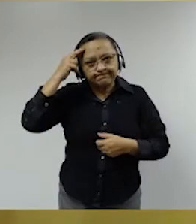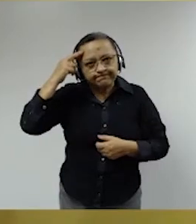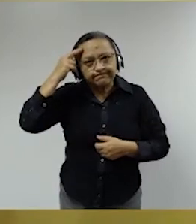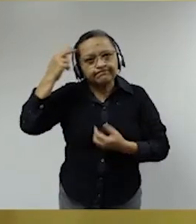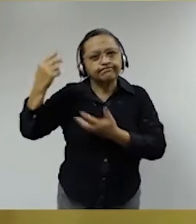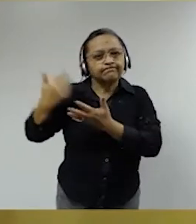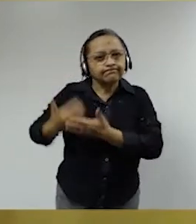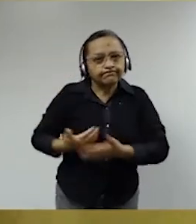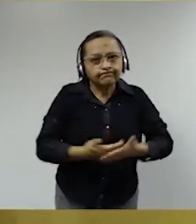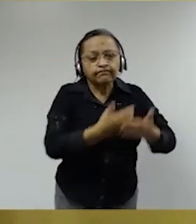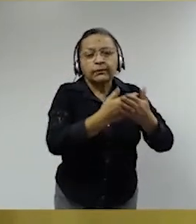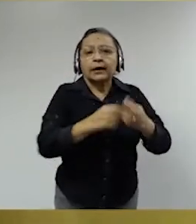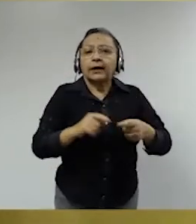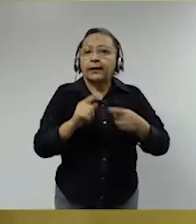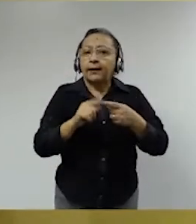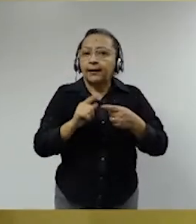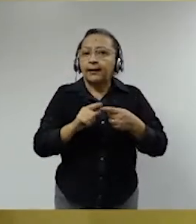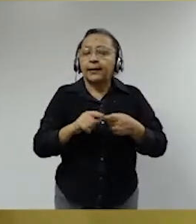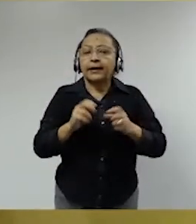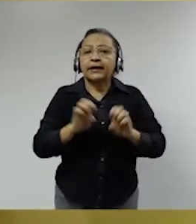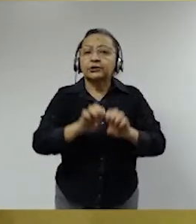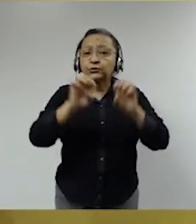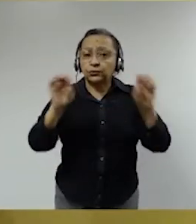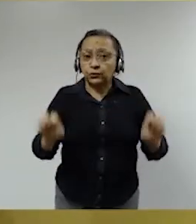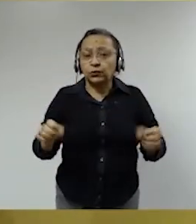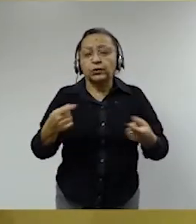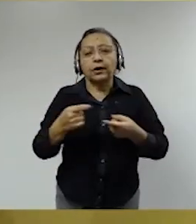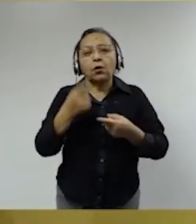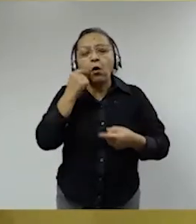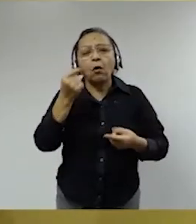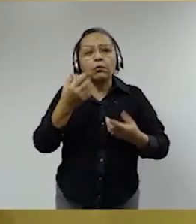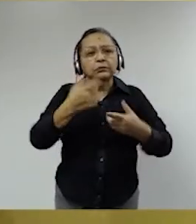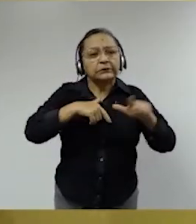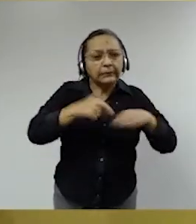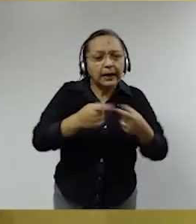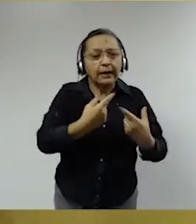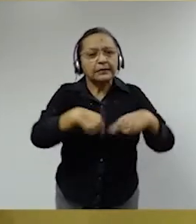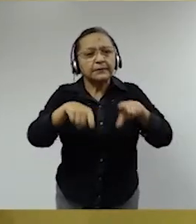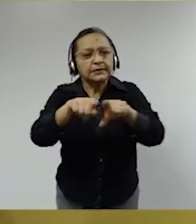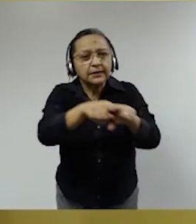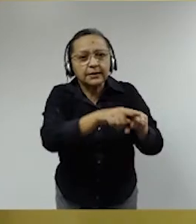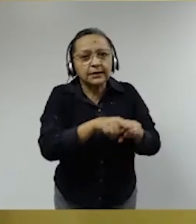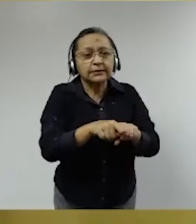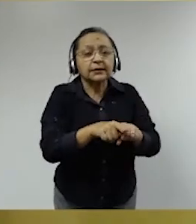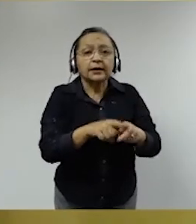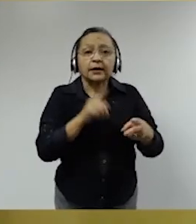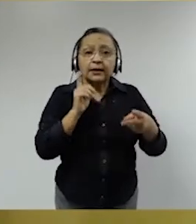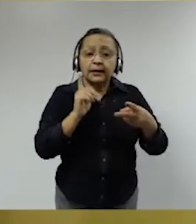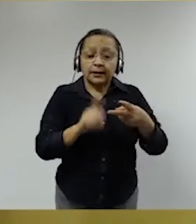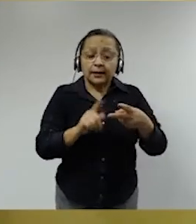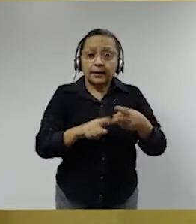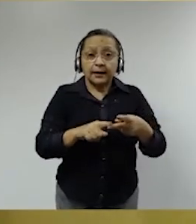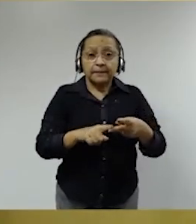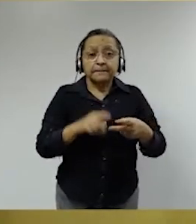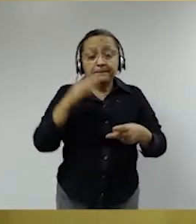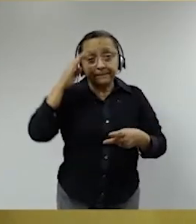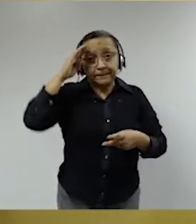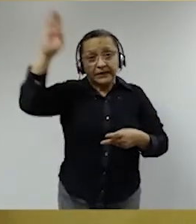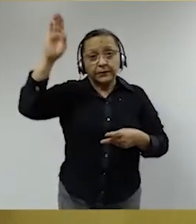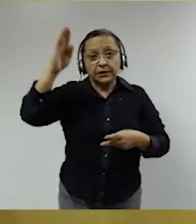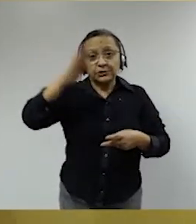a questão da formação ali dos mercados, as fusões, as operações, as parcerias, e principalmente porque no